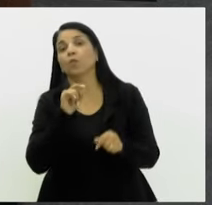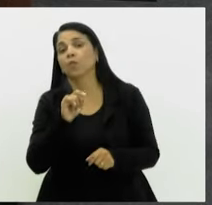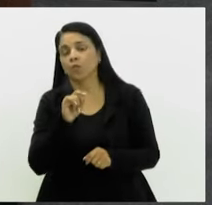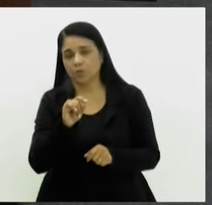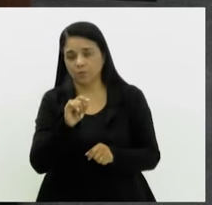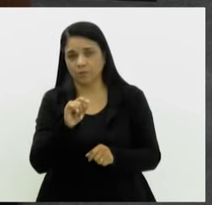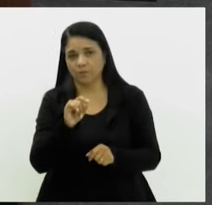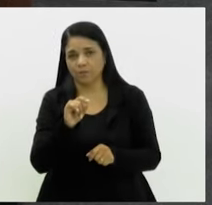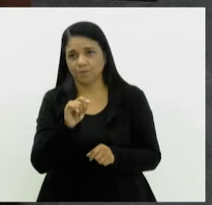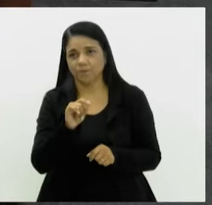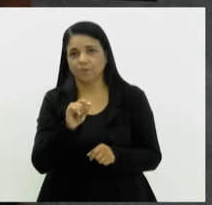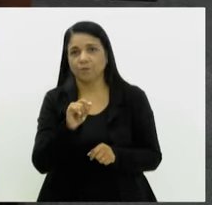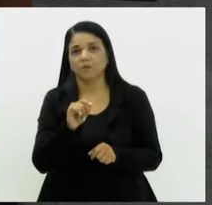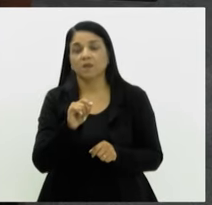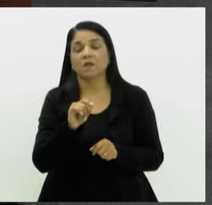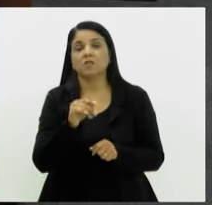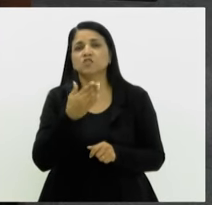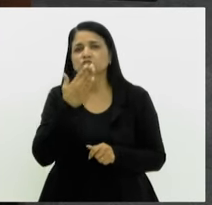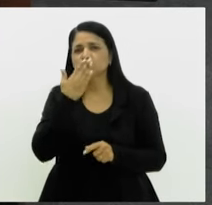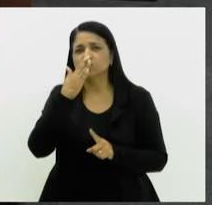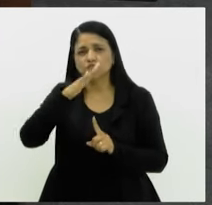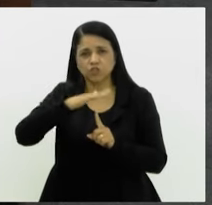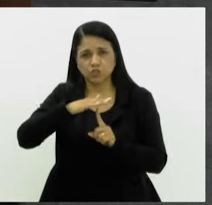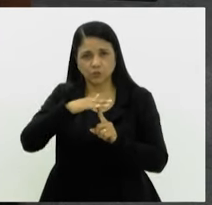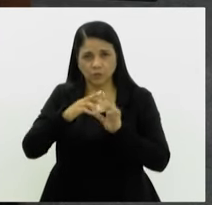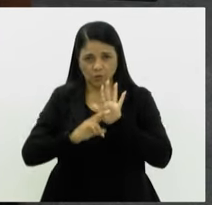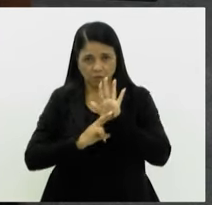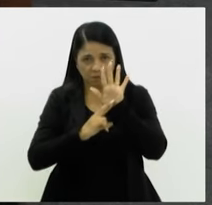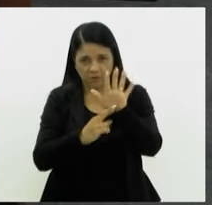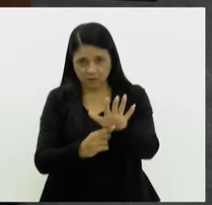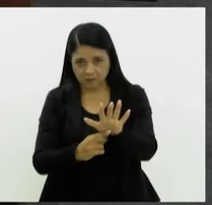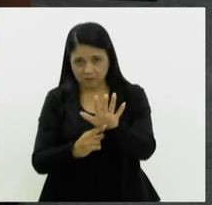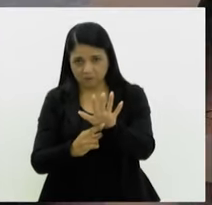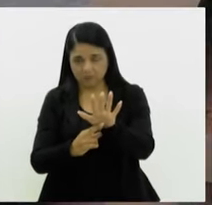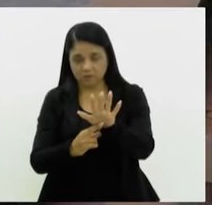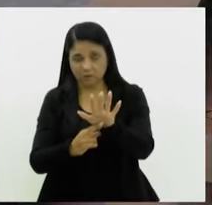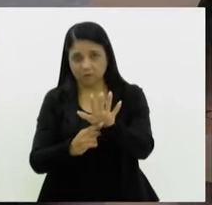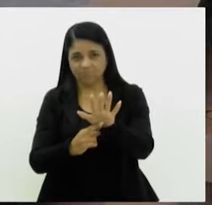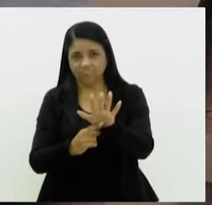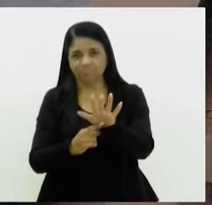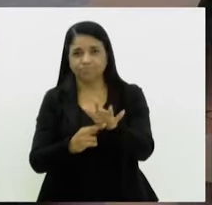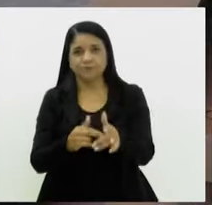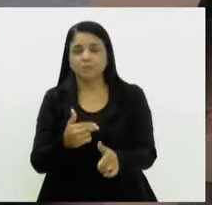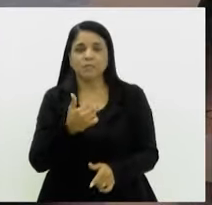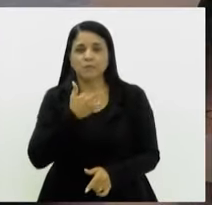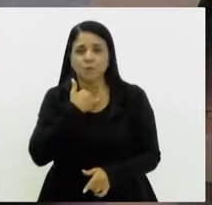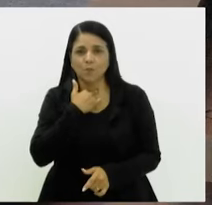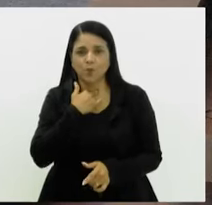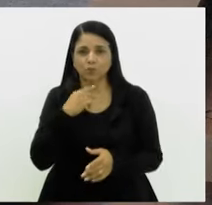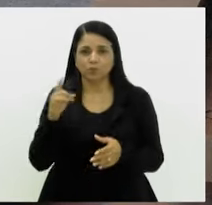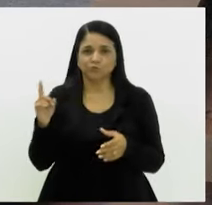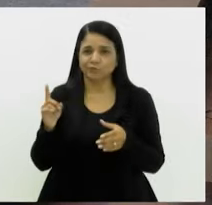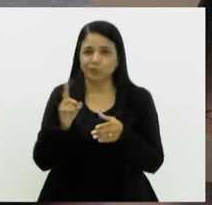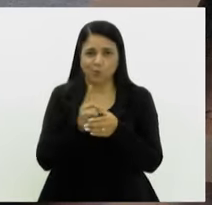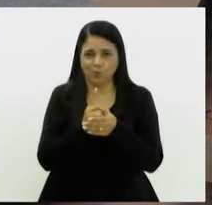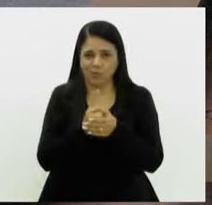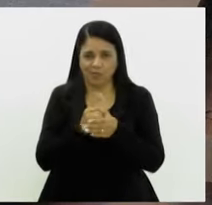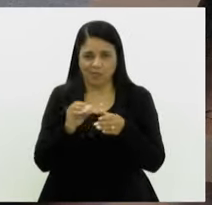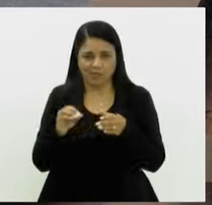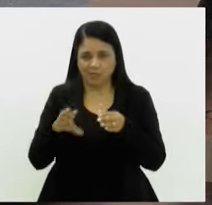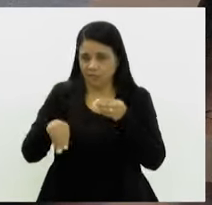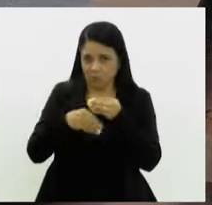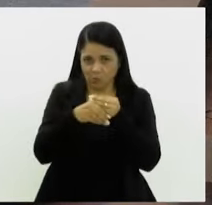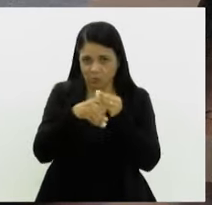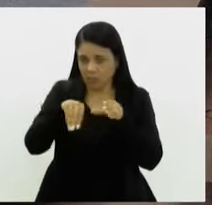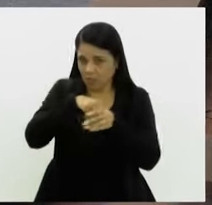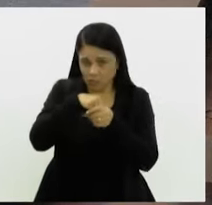que esse tipo de representação não deve incluir Judiciário, Ministério